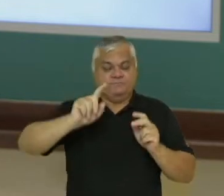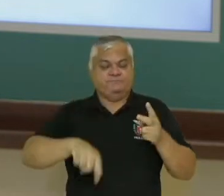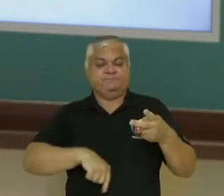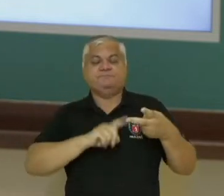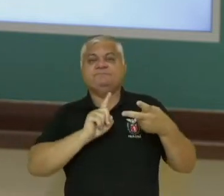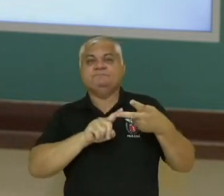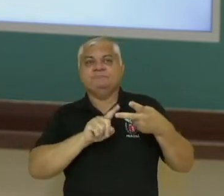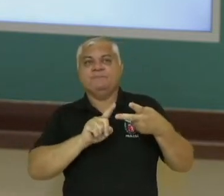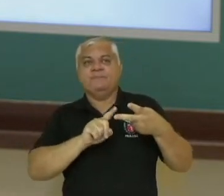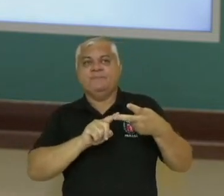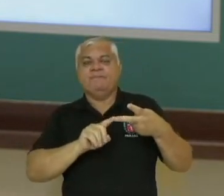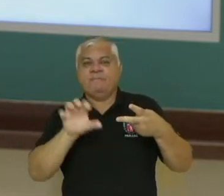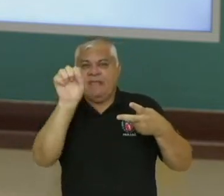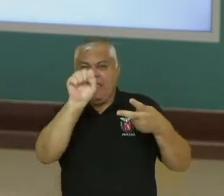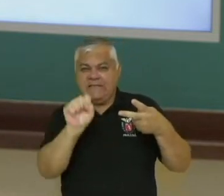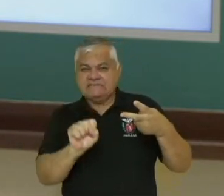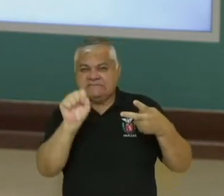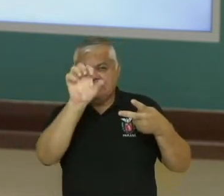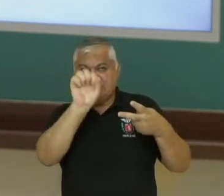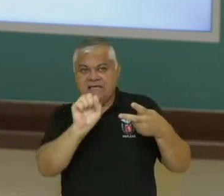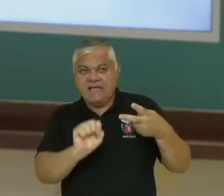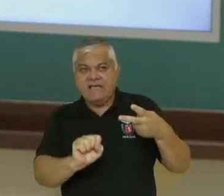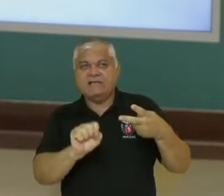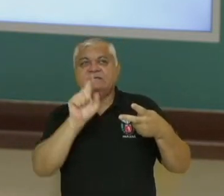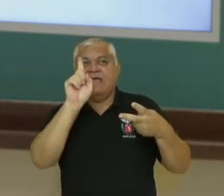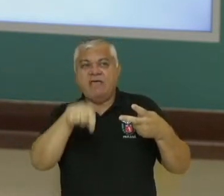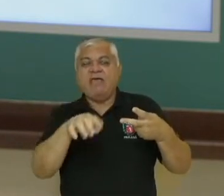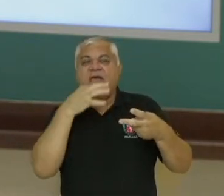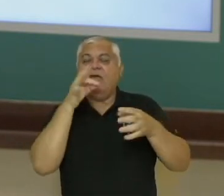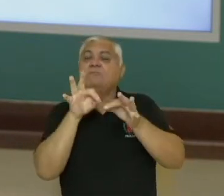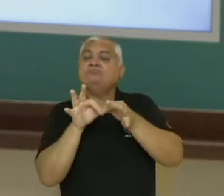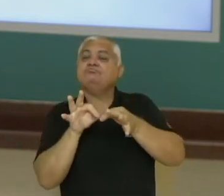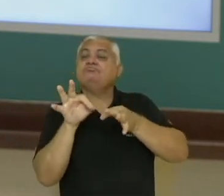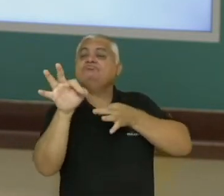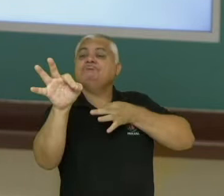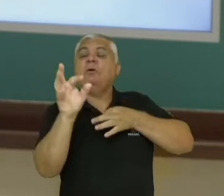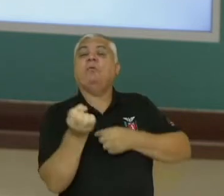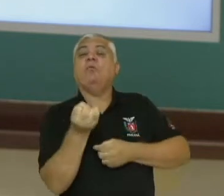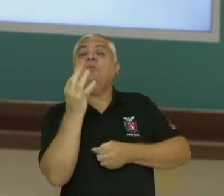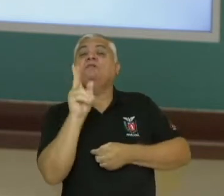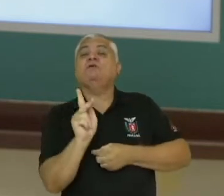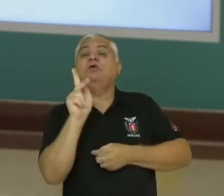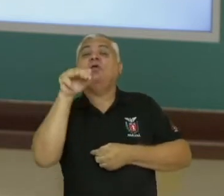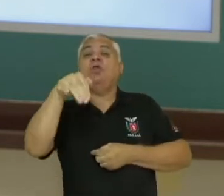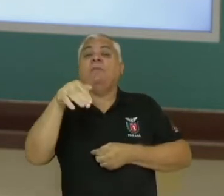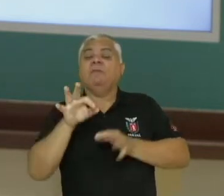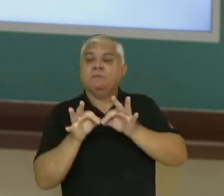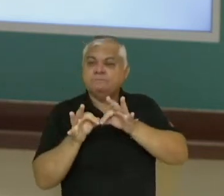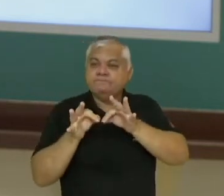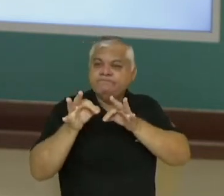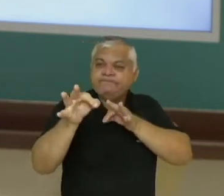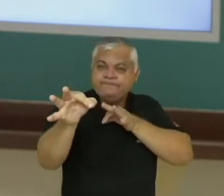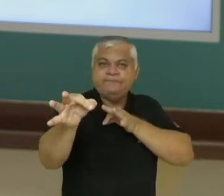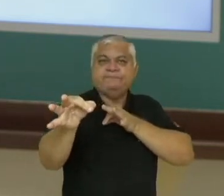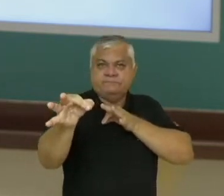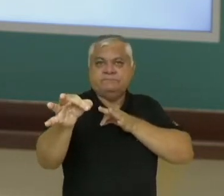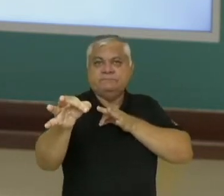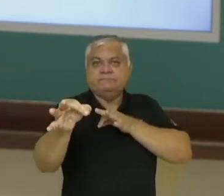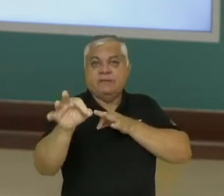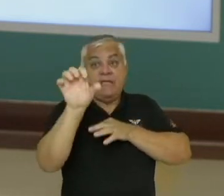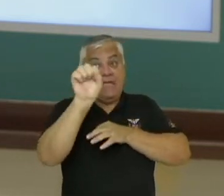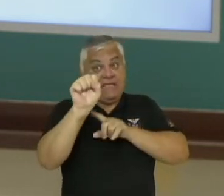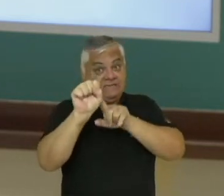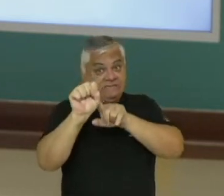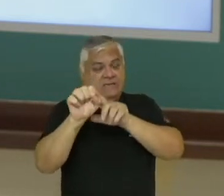o ΔS ou D, né, a gente pode chamar aqui, que representa a distância percorrida por um corpo, mas a definição de velocidade é